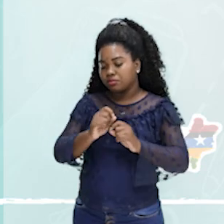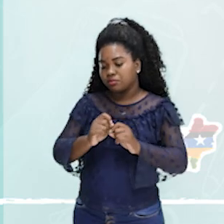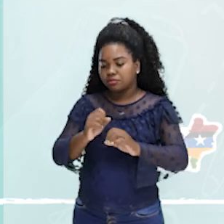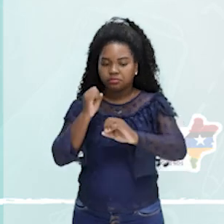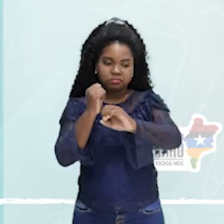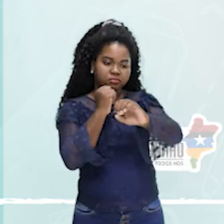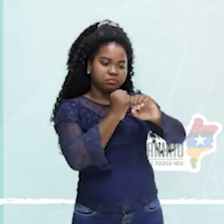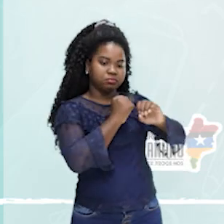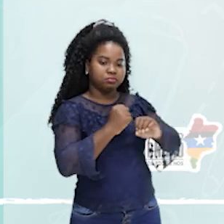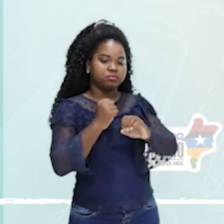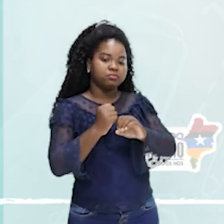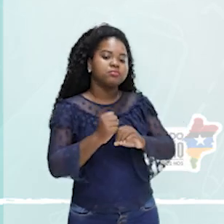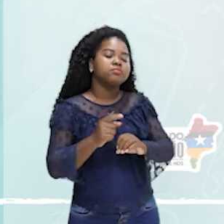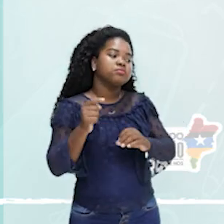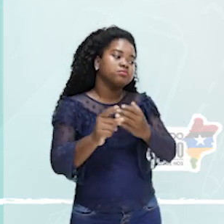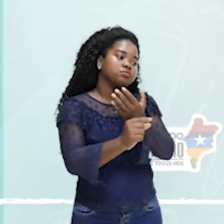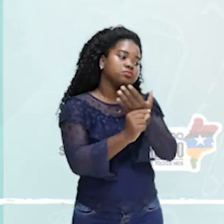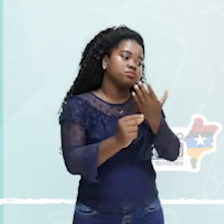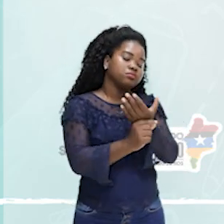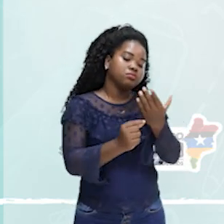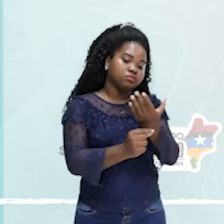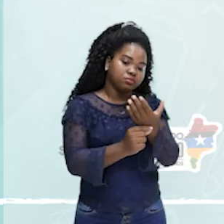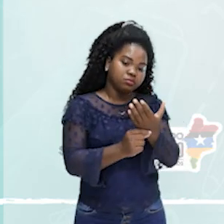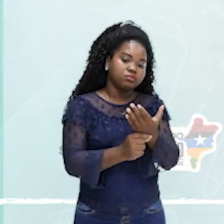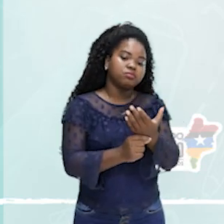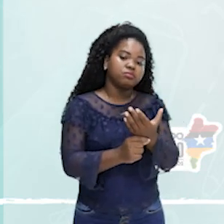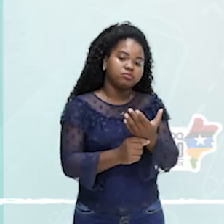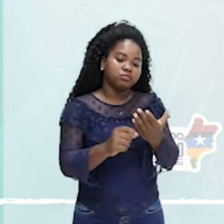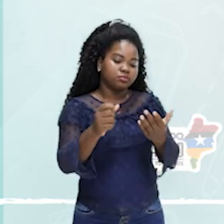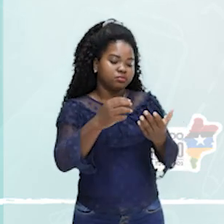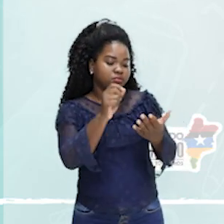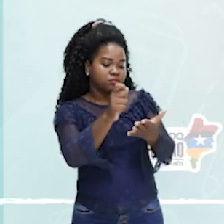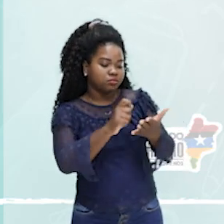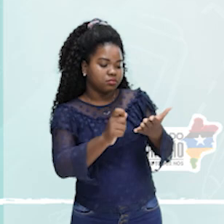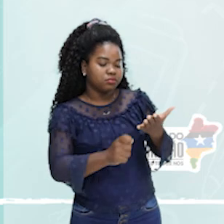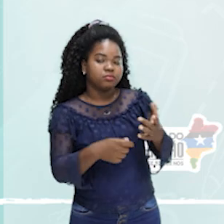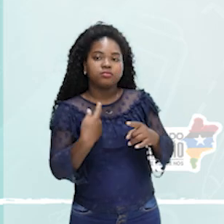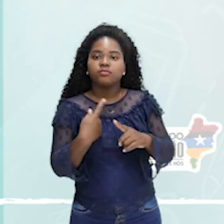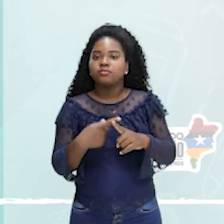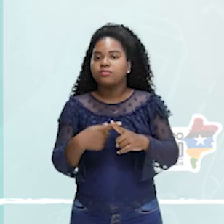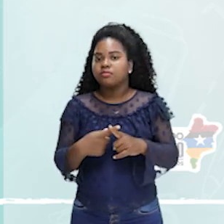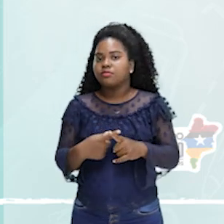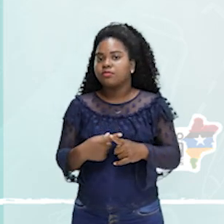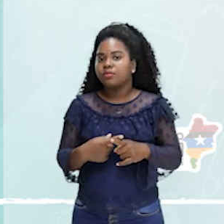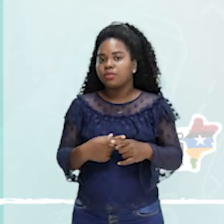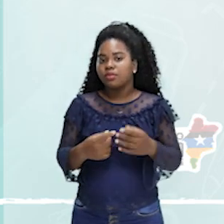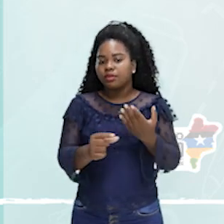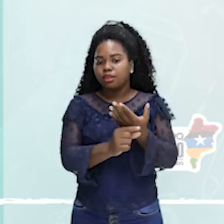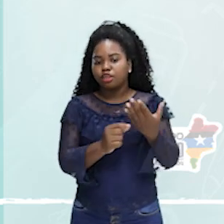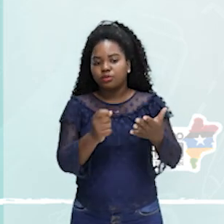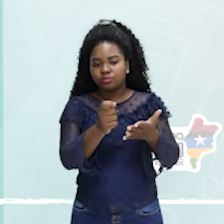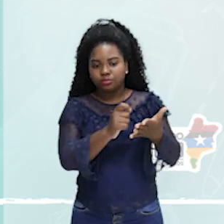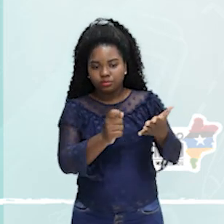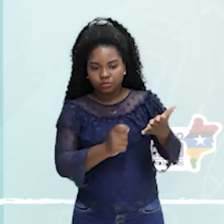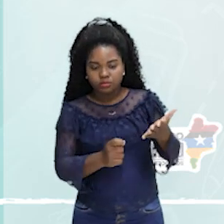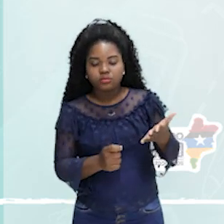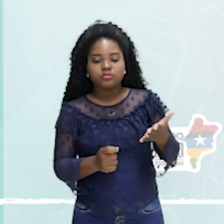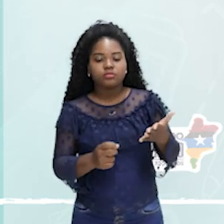esses autores sacrificados. Por quê? Porque os autores escrevem